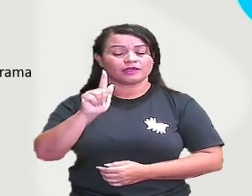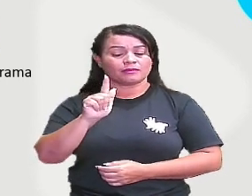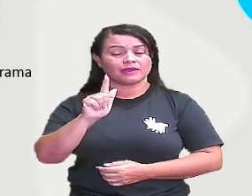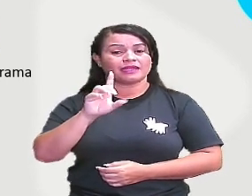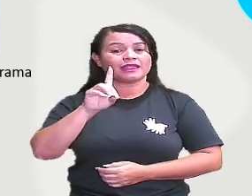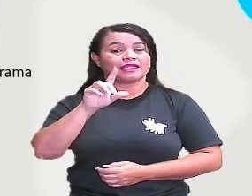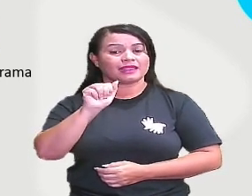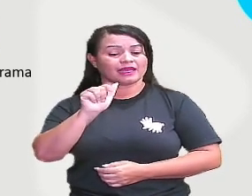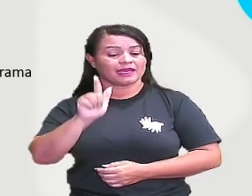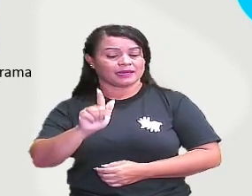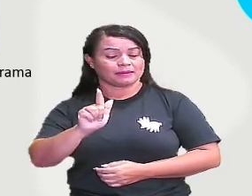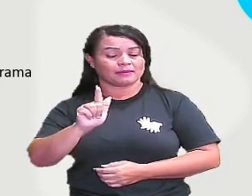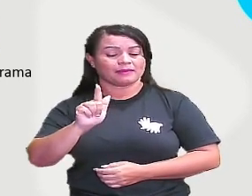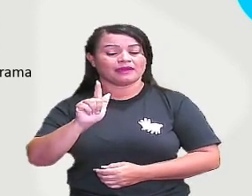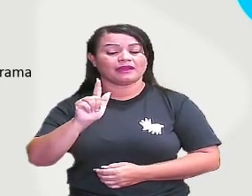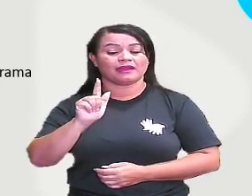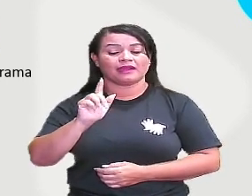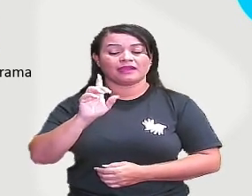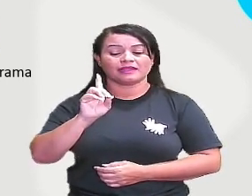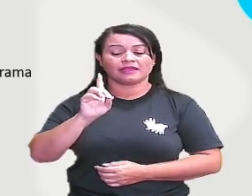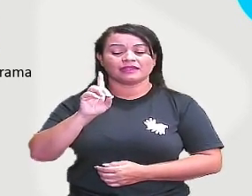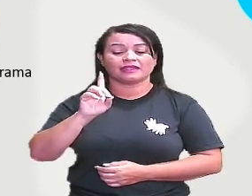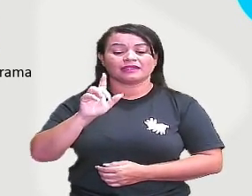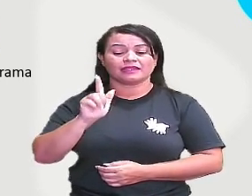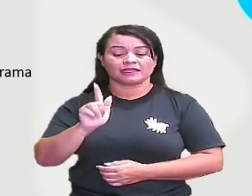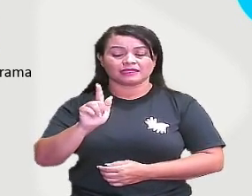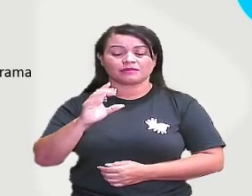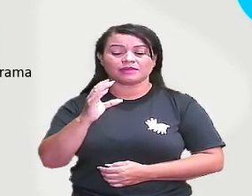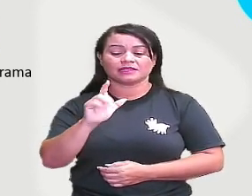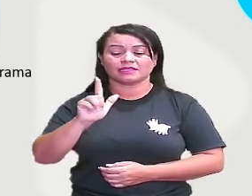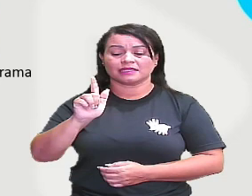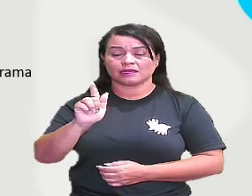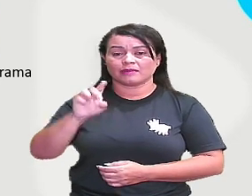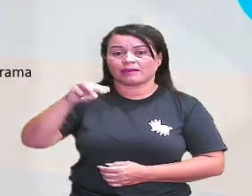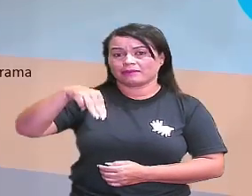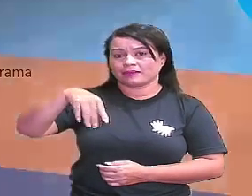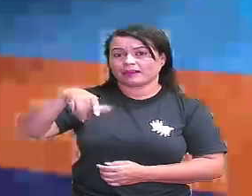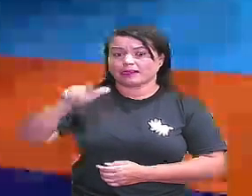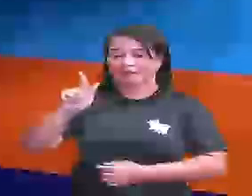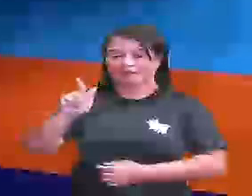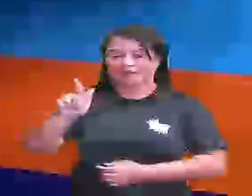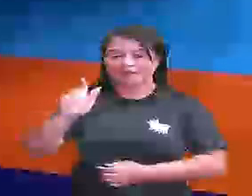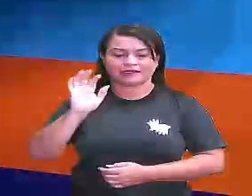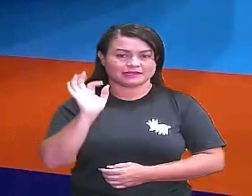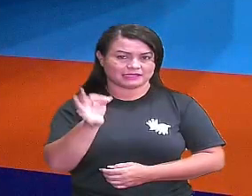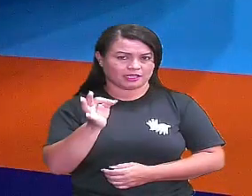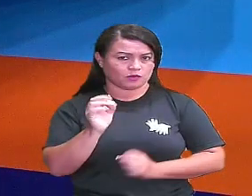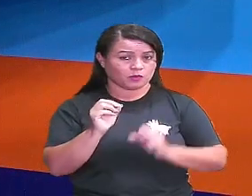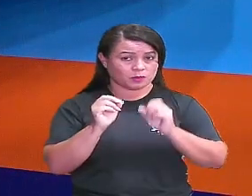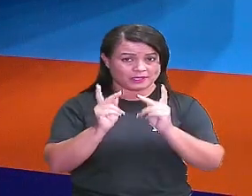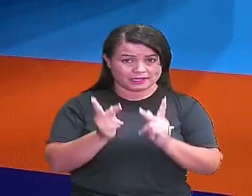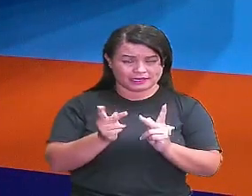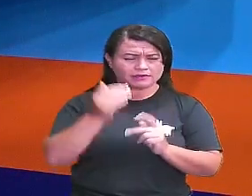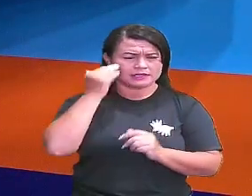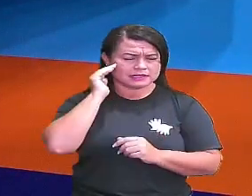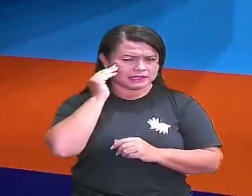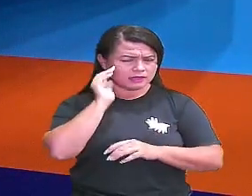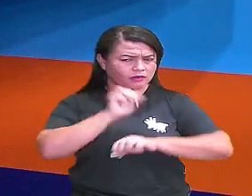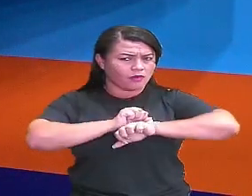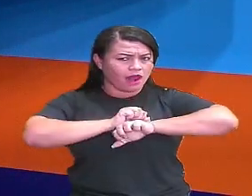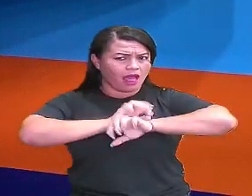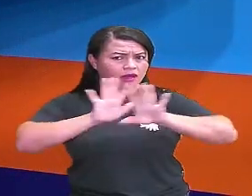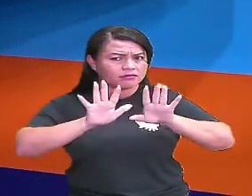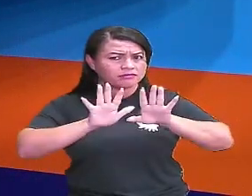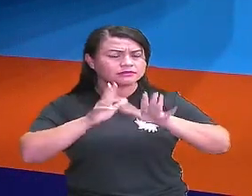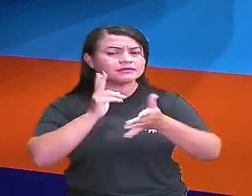hectograma, decagrama, decigrama, centigrama e miligrama. Ok? Deu para entender aí